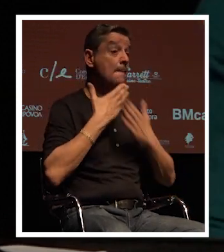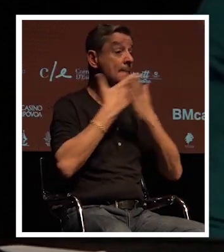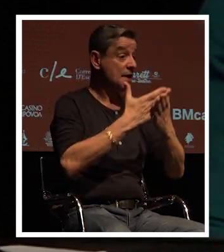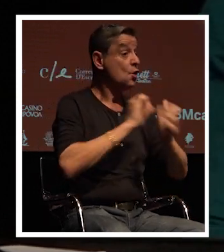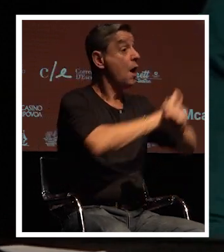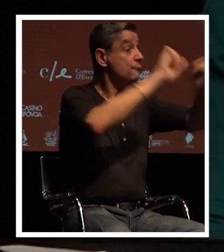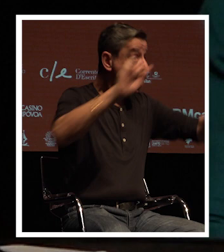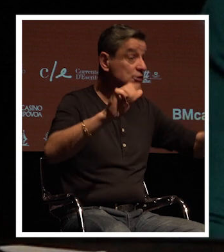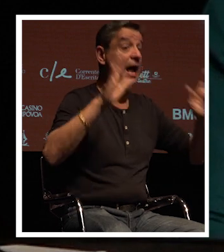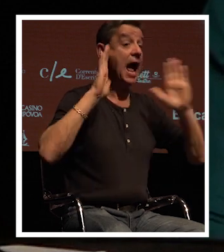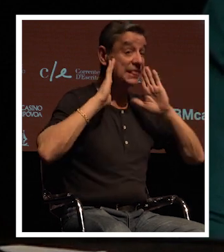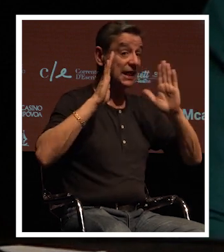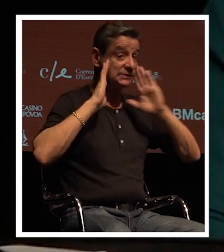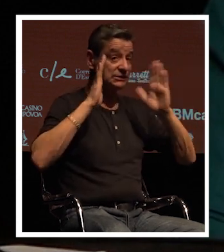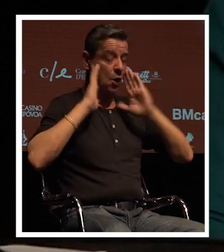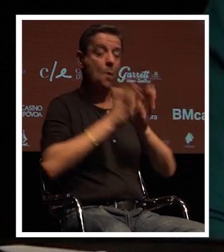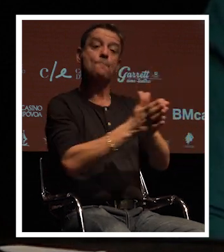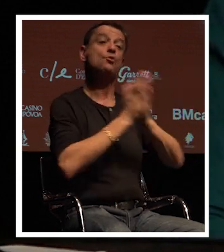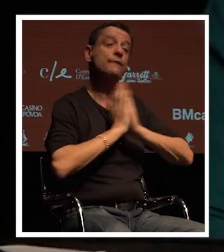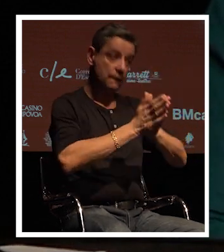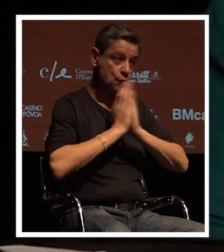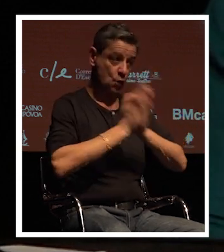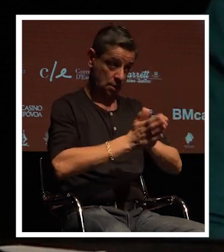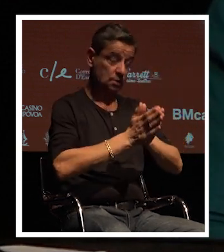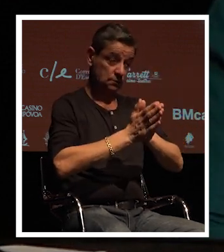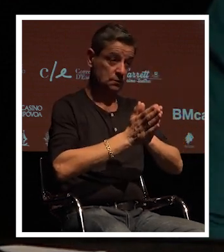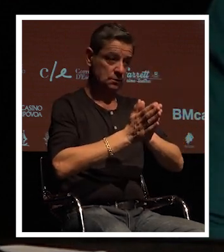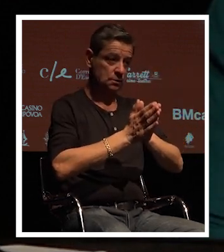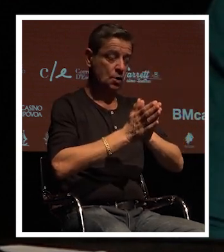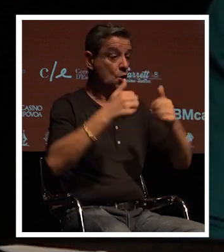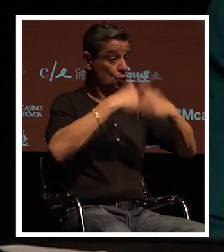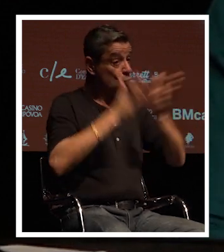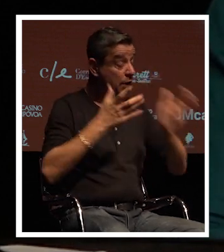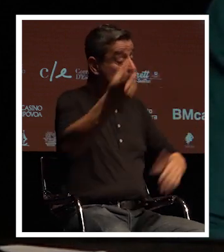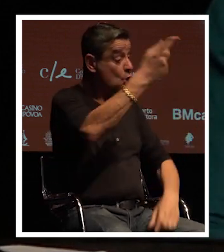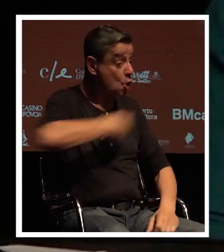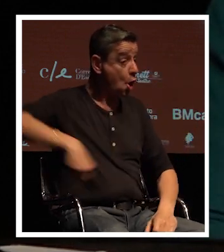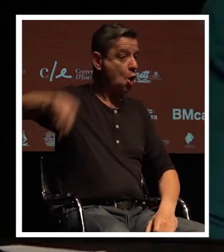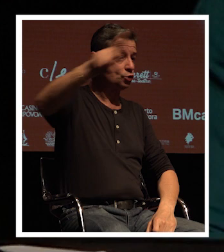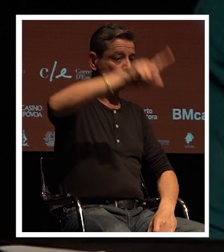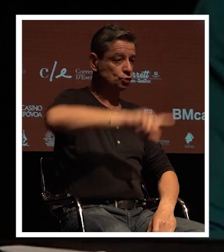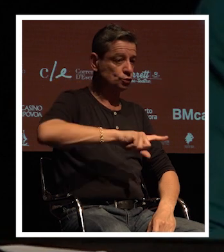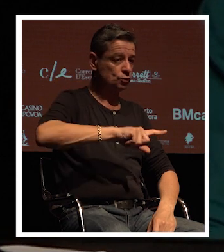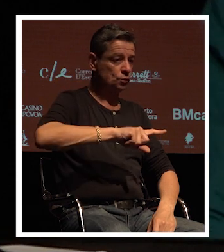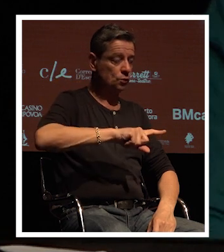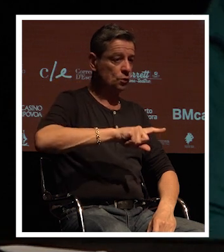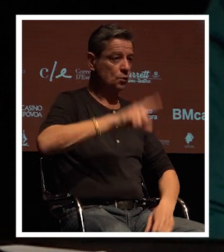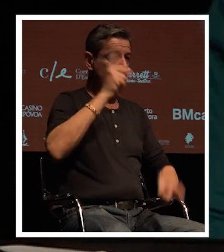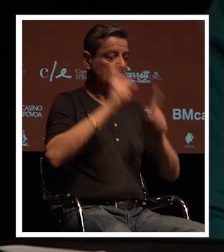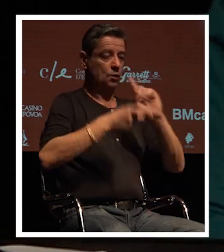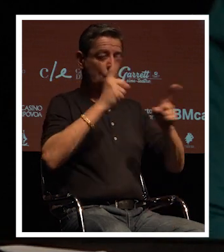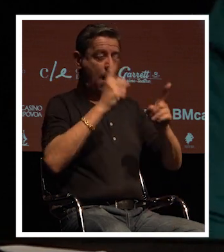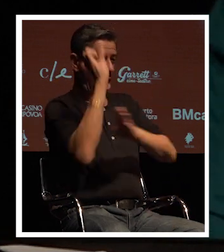atenção Maria de Rosário per enquanto Editora por favor esteja atenta a isso todos nós e o o o